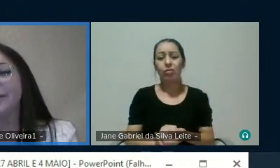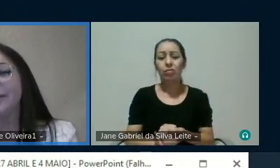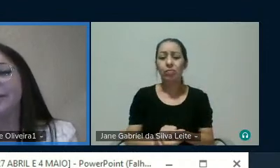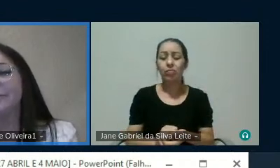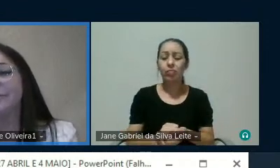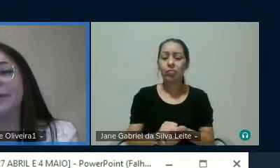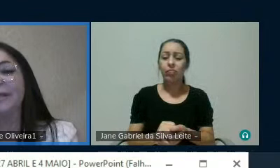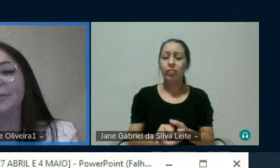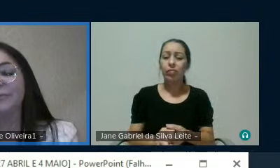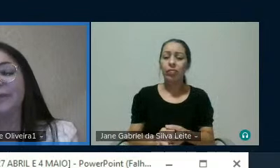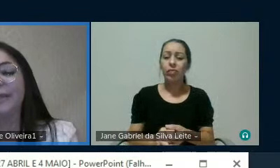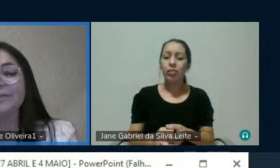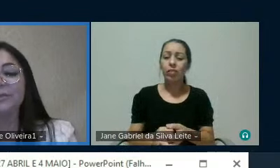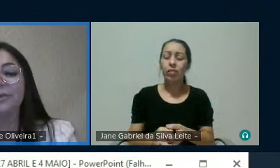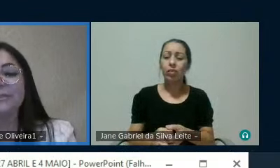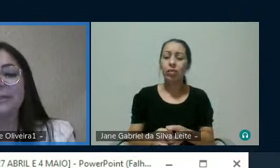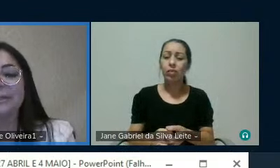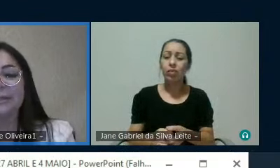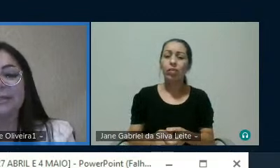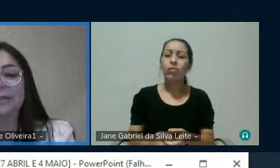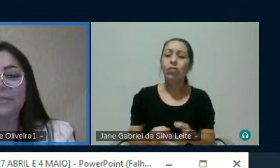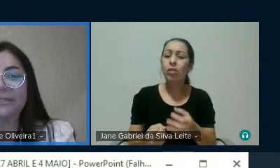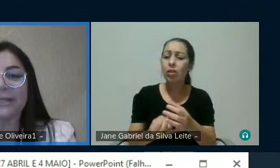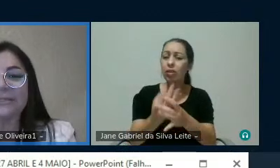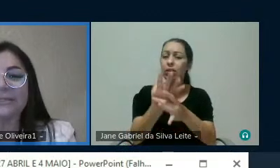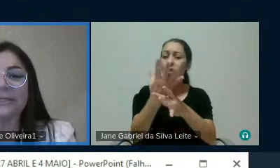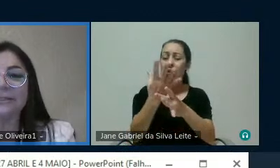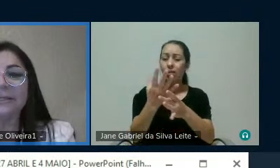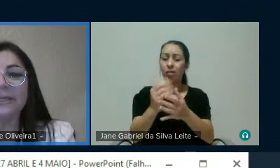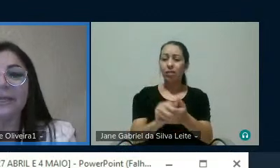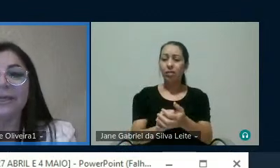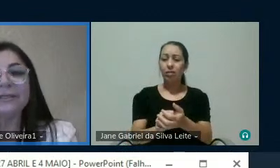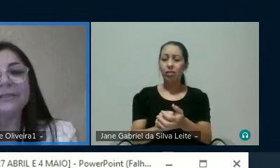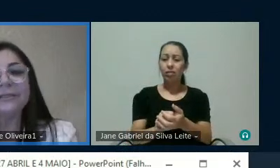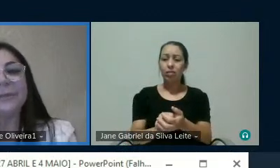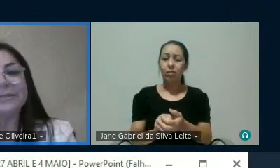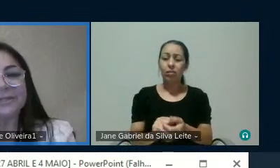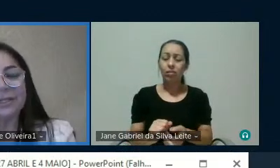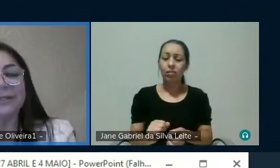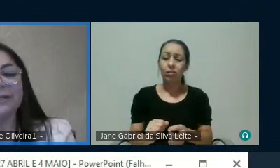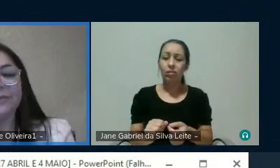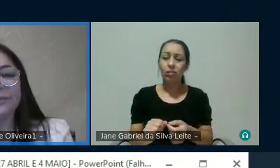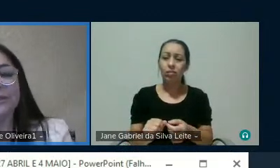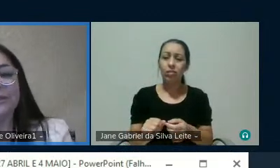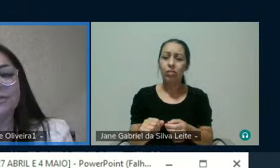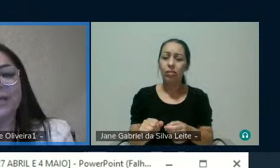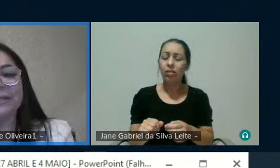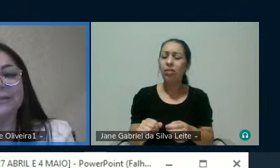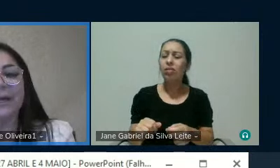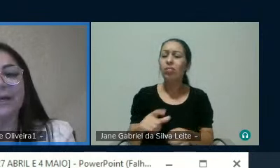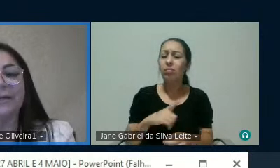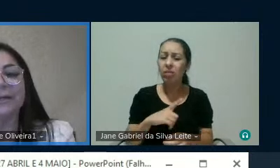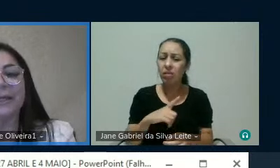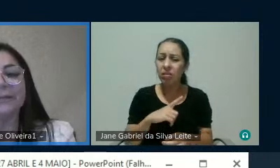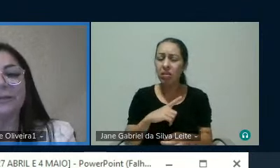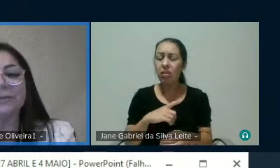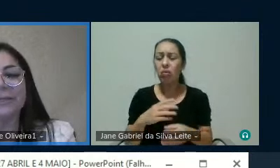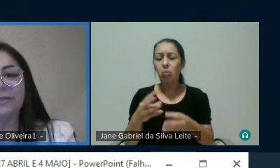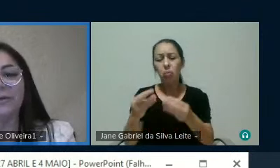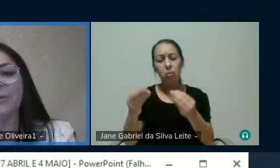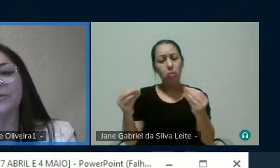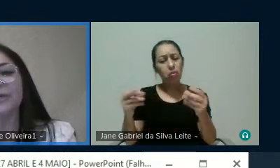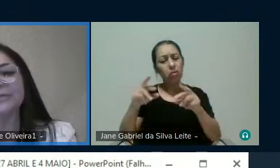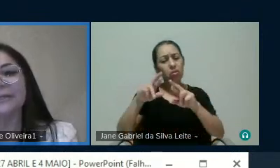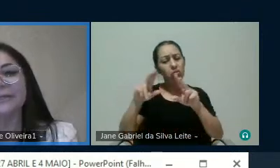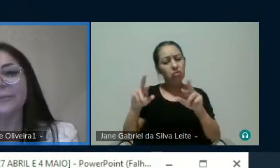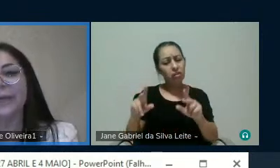também foi criada por Valério Sutton, essa língua de sinais escrita, e que tem bastante literatura, já que ela tem o